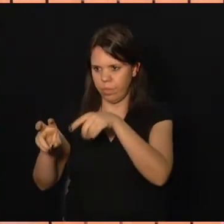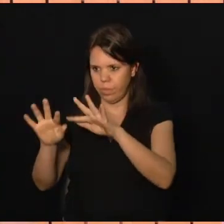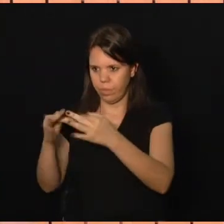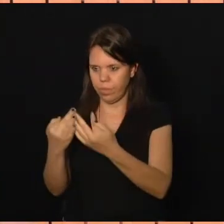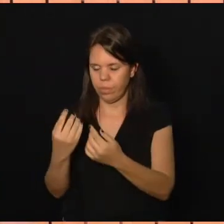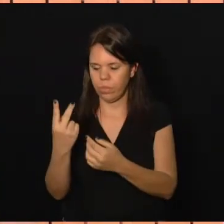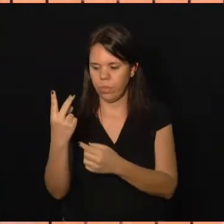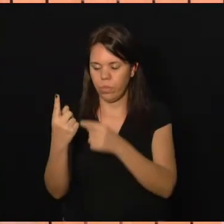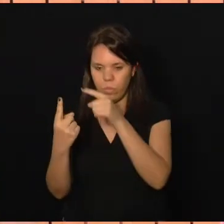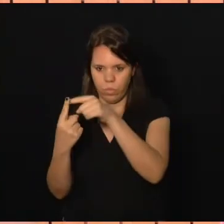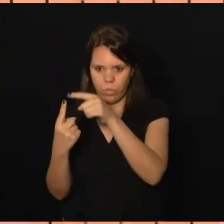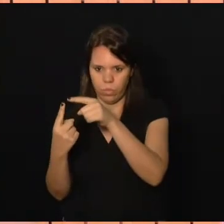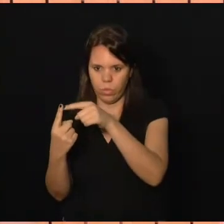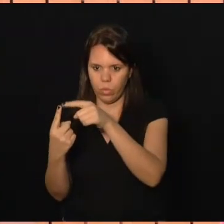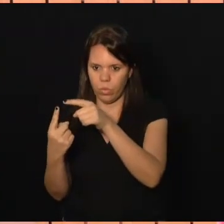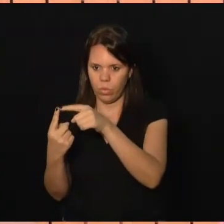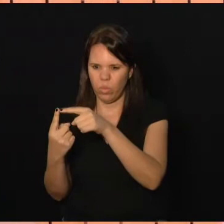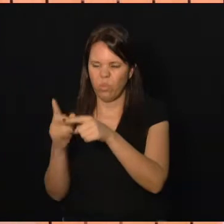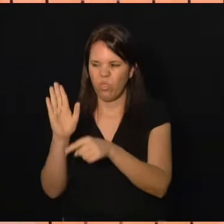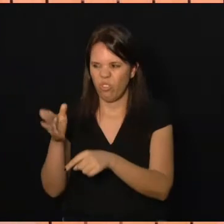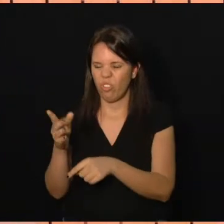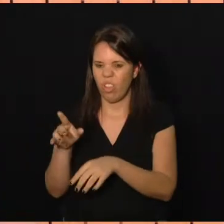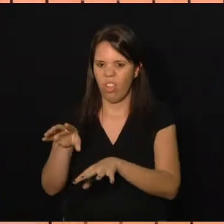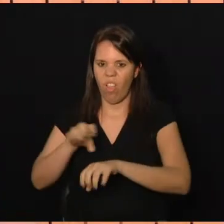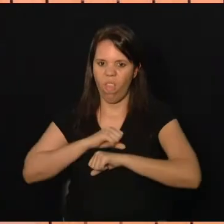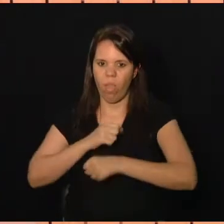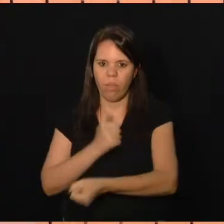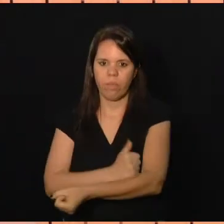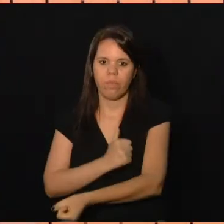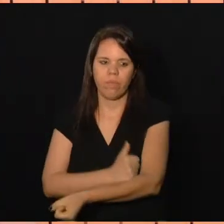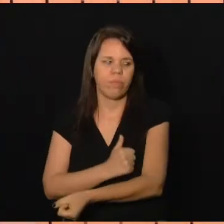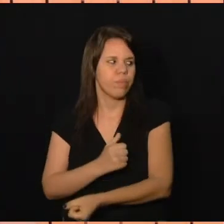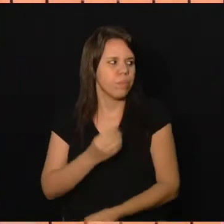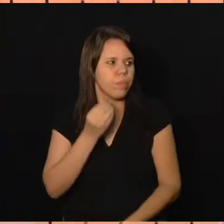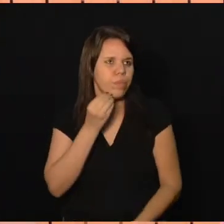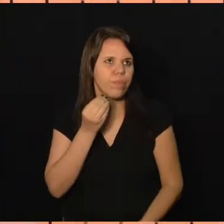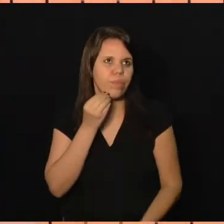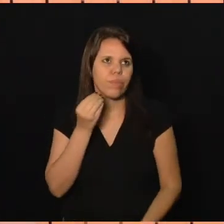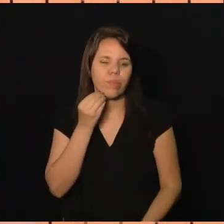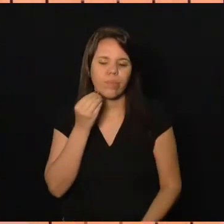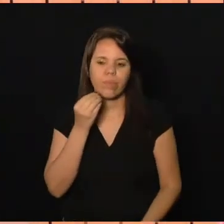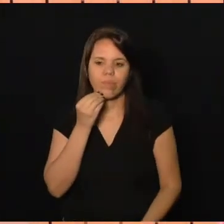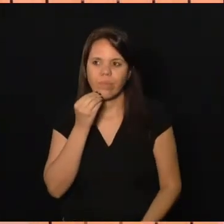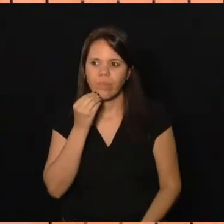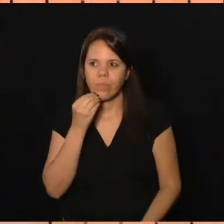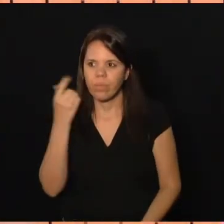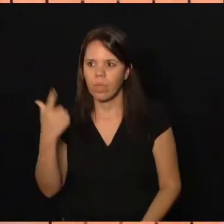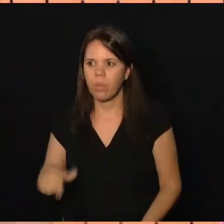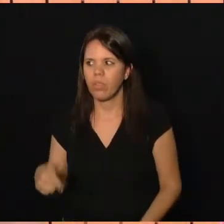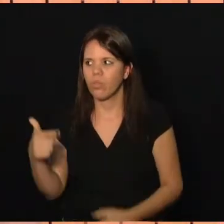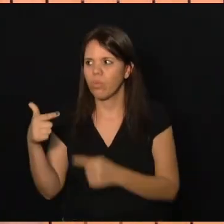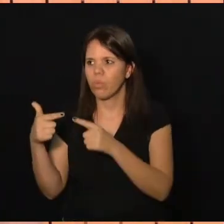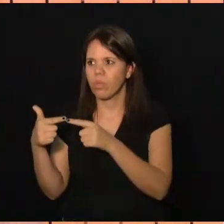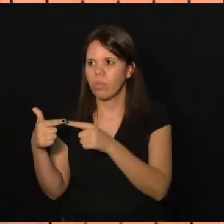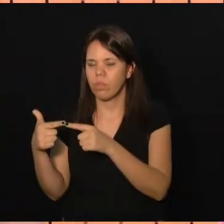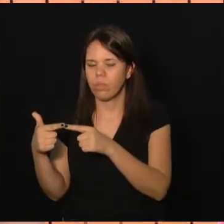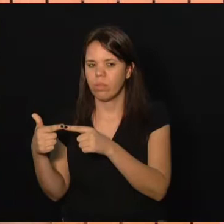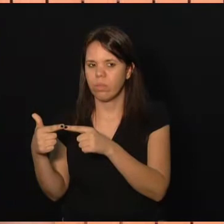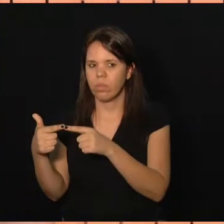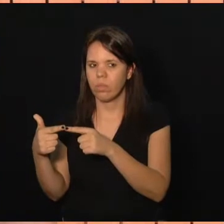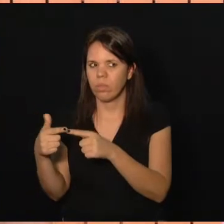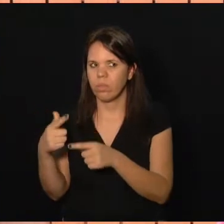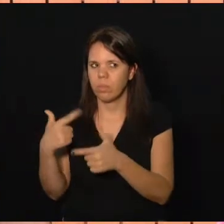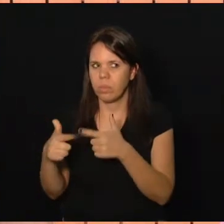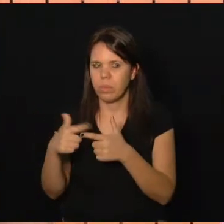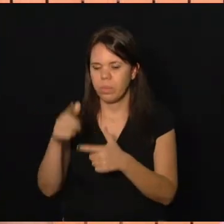uma contaminada, né, você tem grande chance de contaminar pelo menos mais 2. Então é um problema